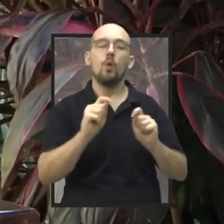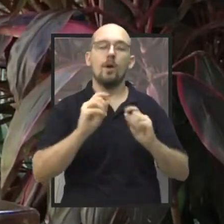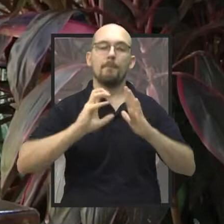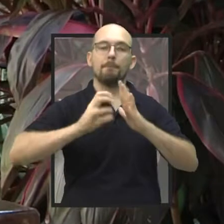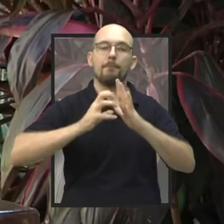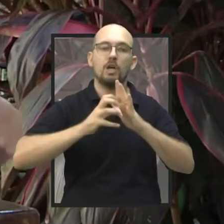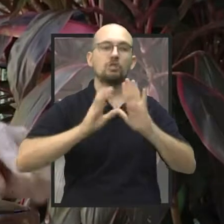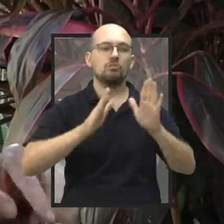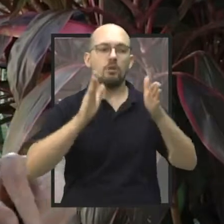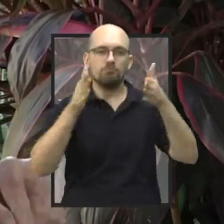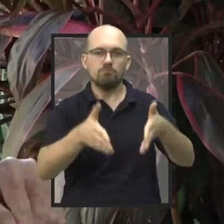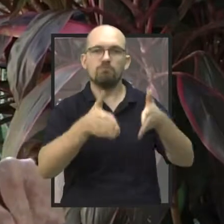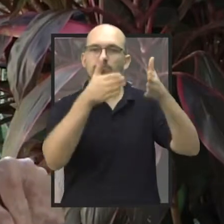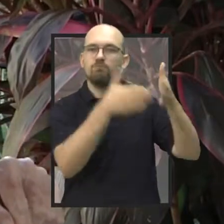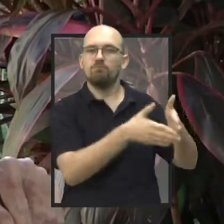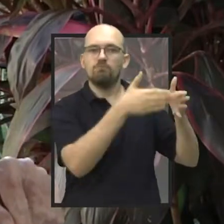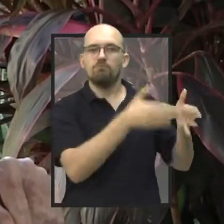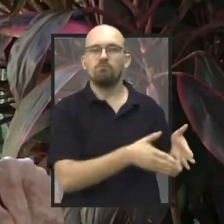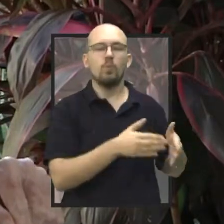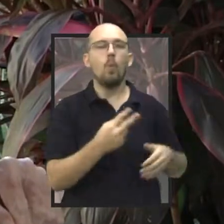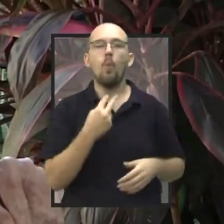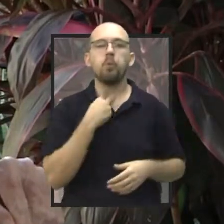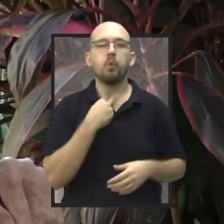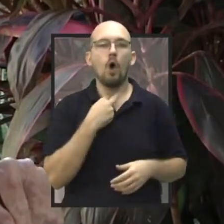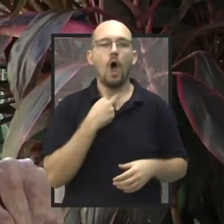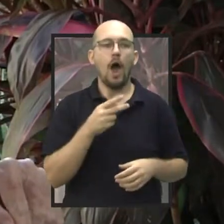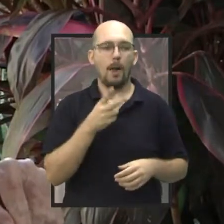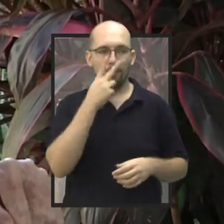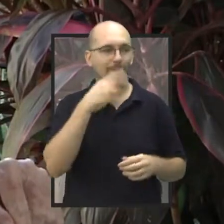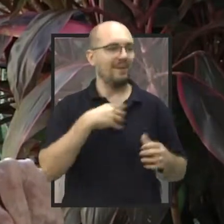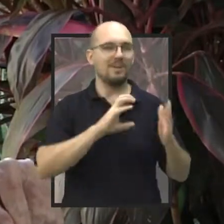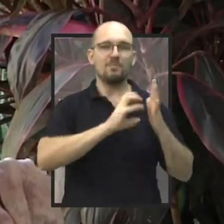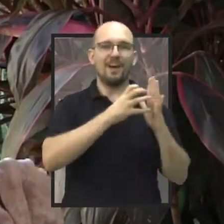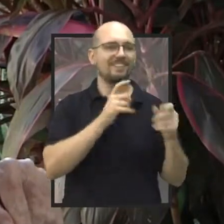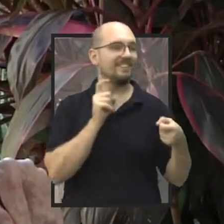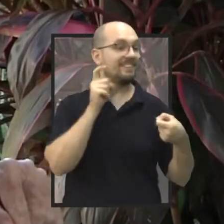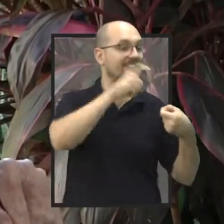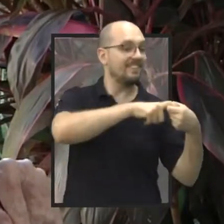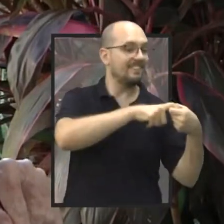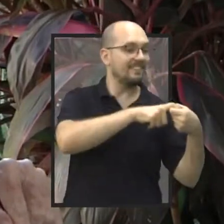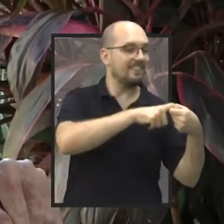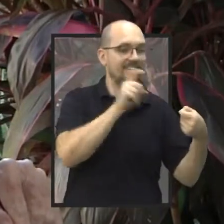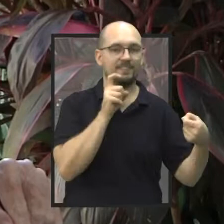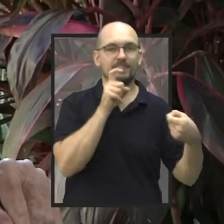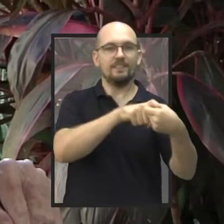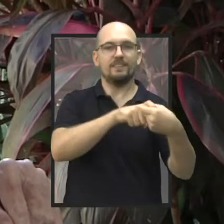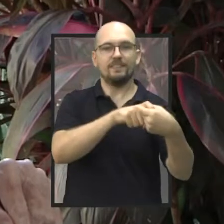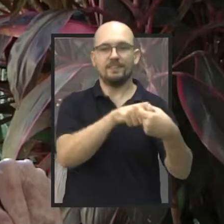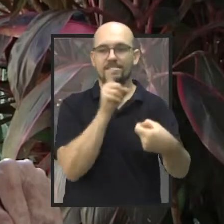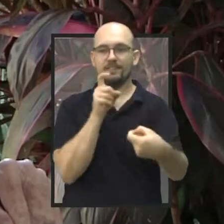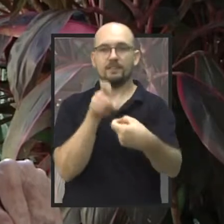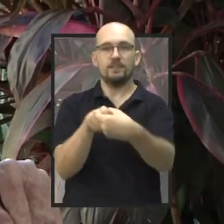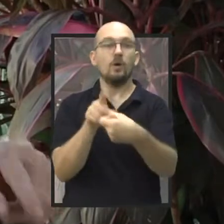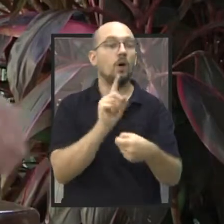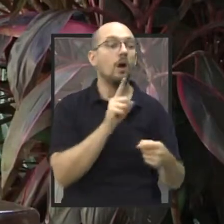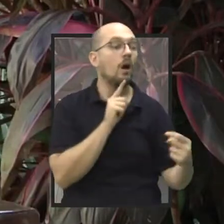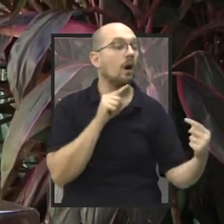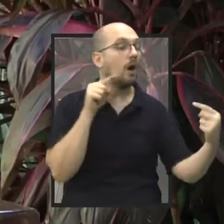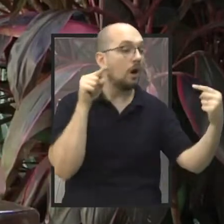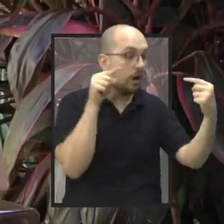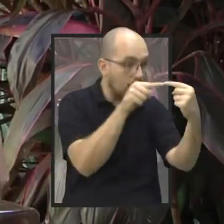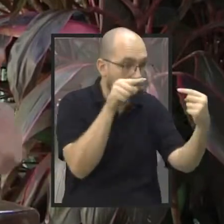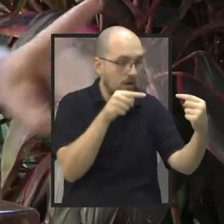posição definida. Ninguém poderia filiar-se a um partido político se ele não tivesse adotado a